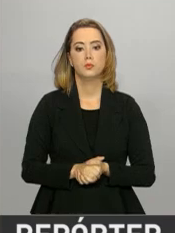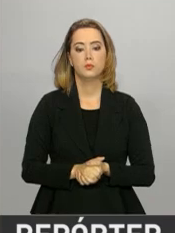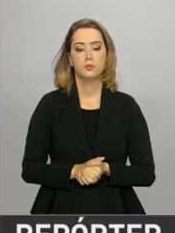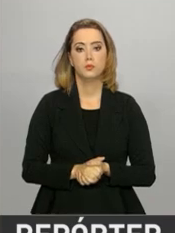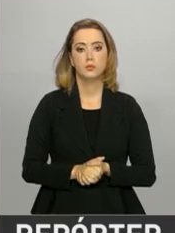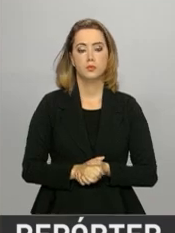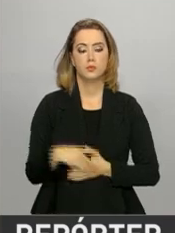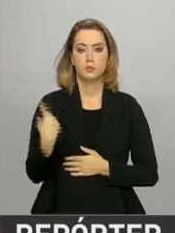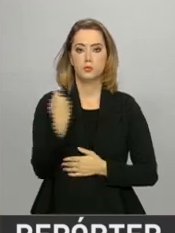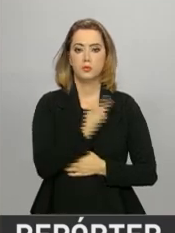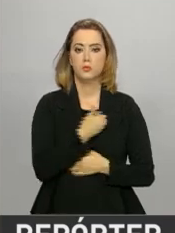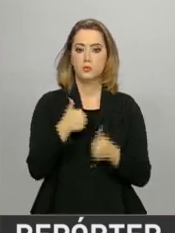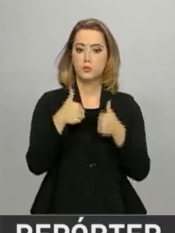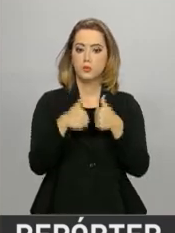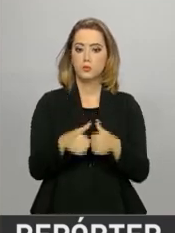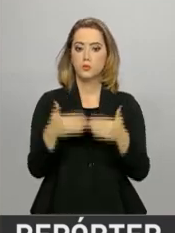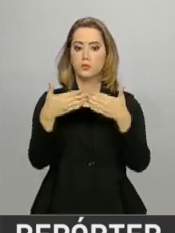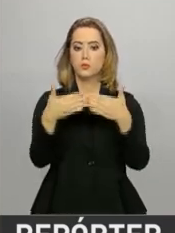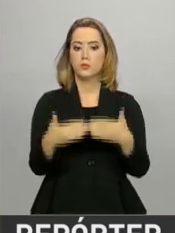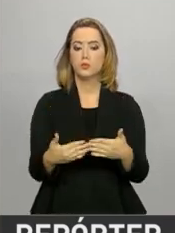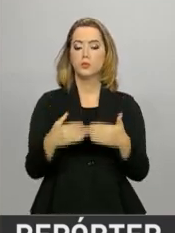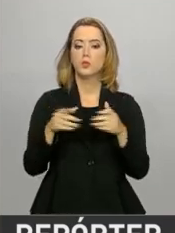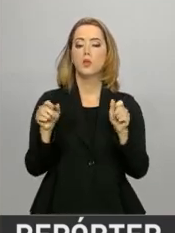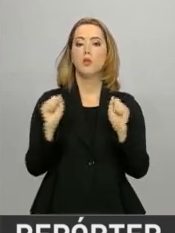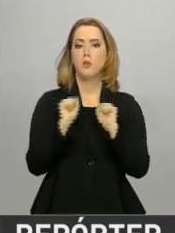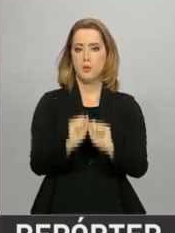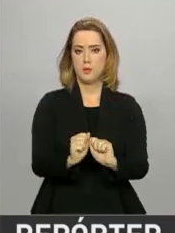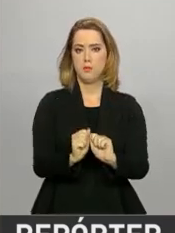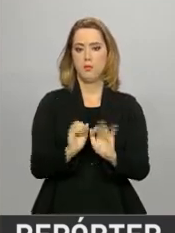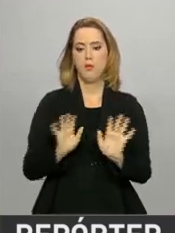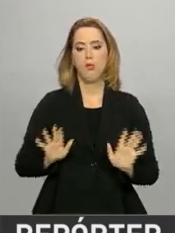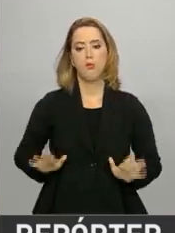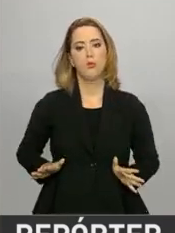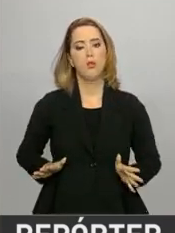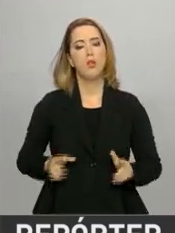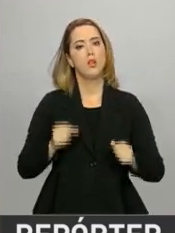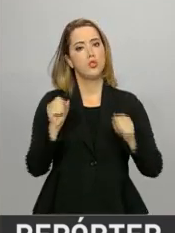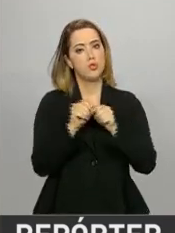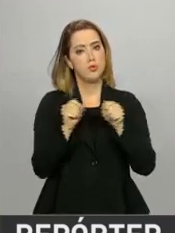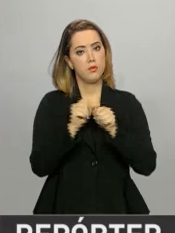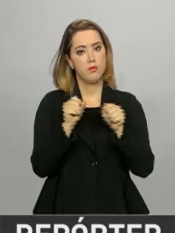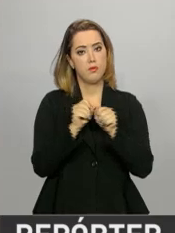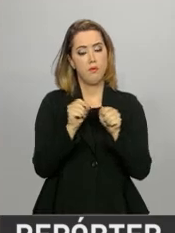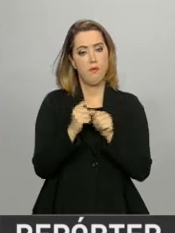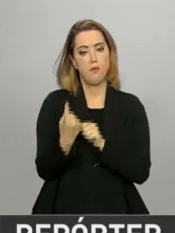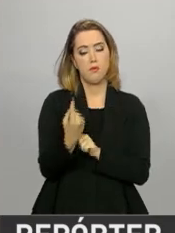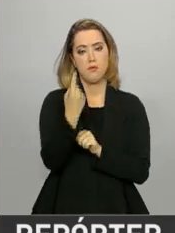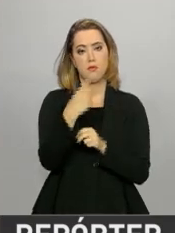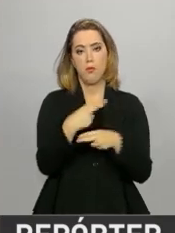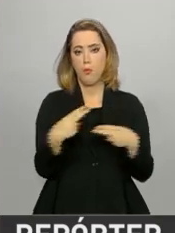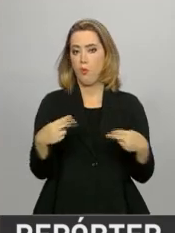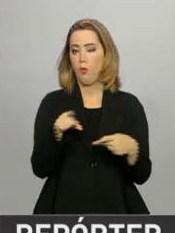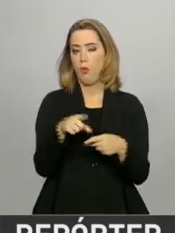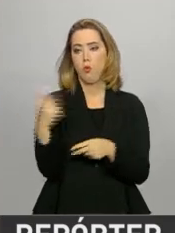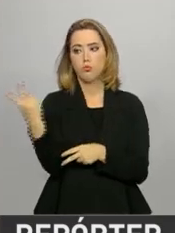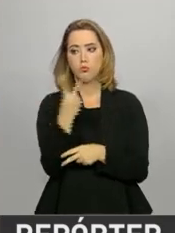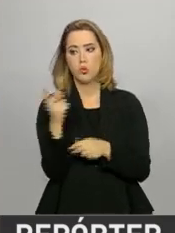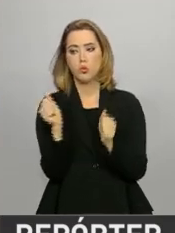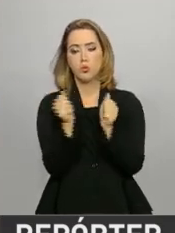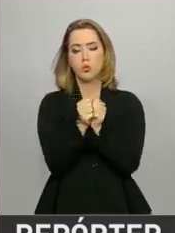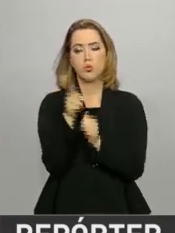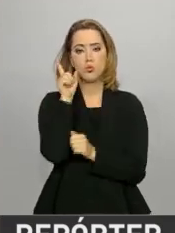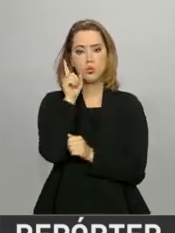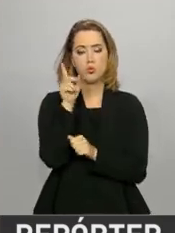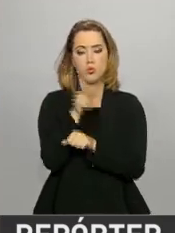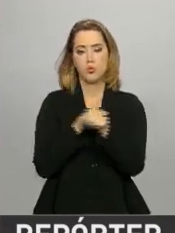Nós colocamos a possibilidade da produção de um produto binacional na área de defesa entre Brasil e Estados